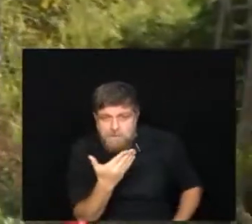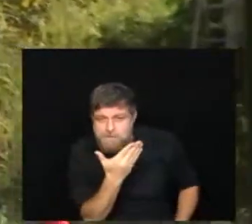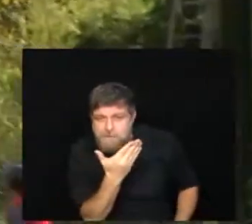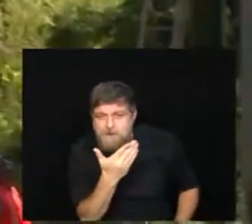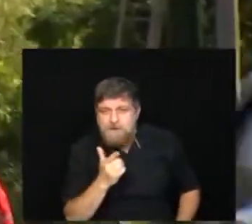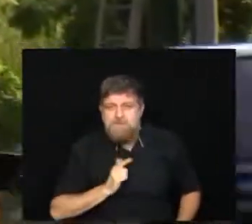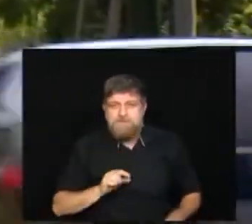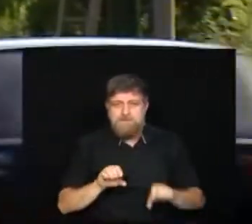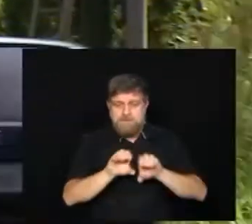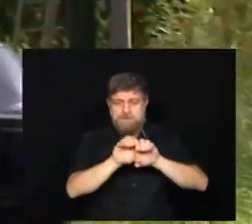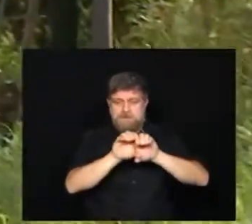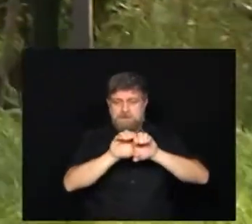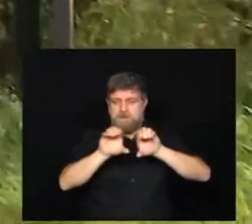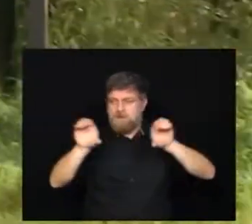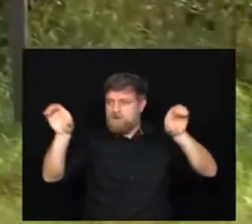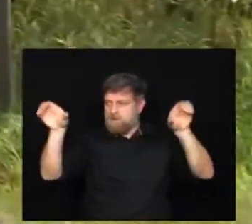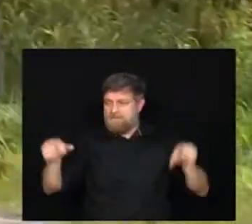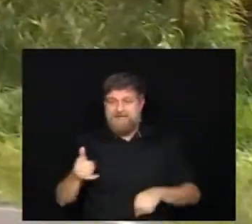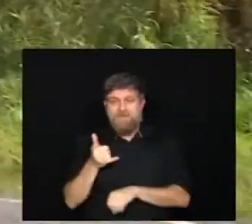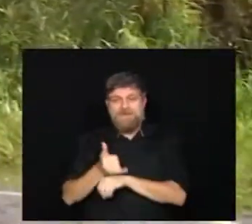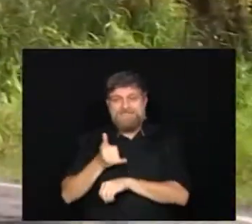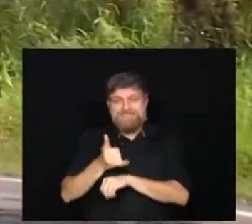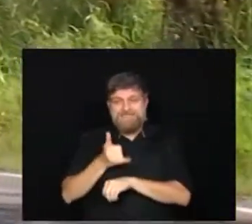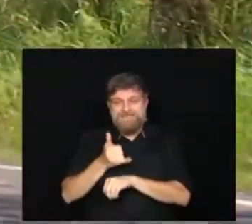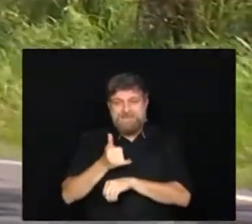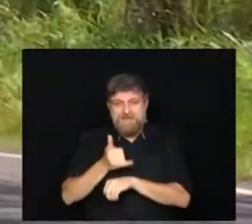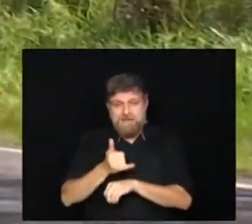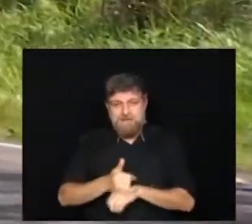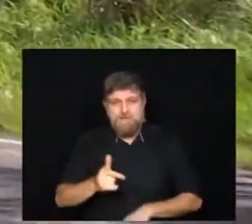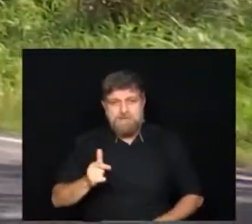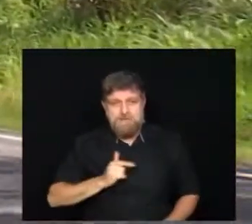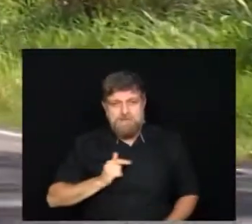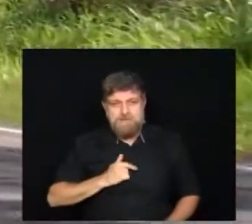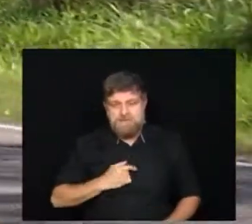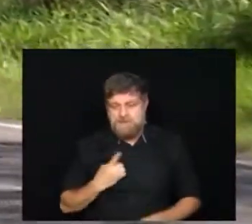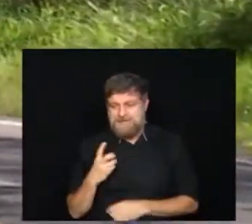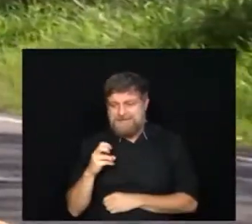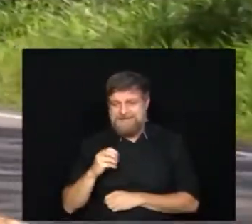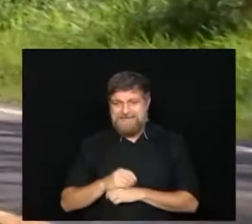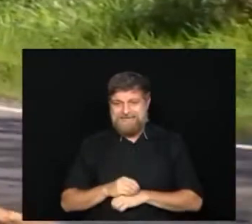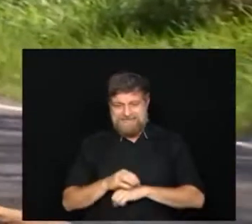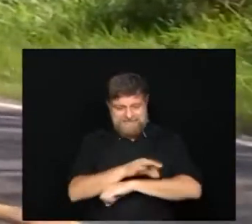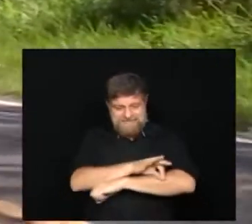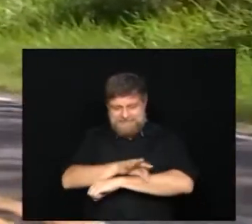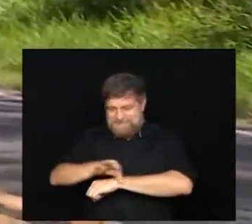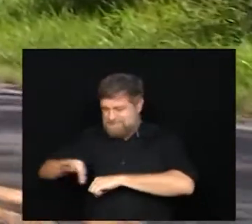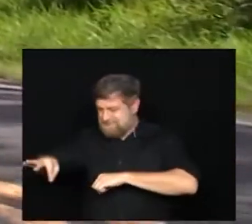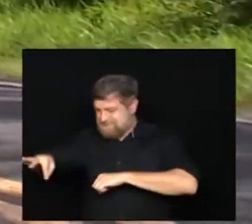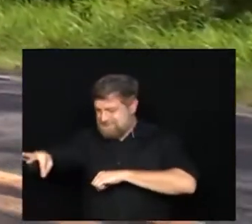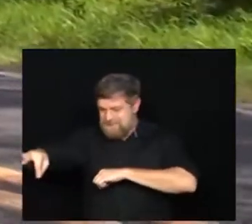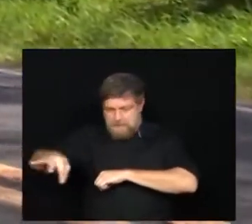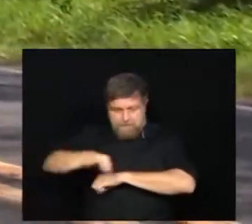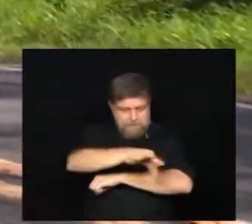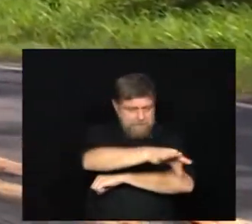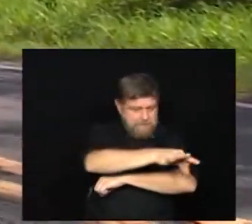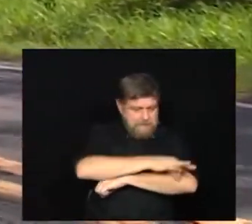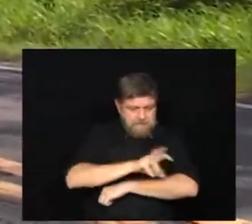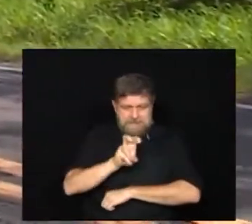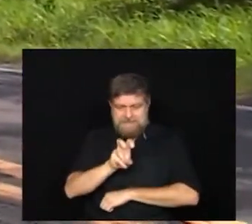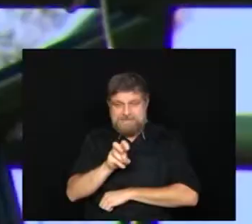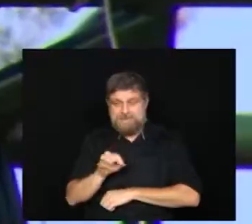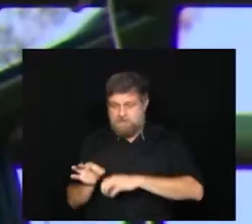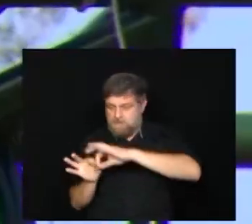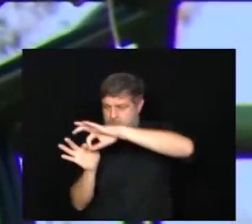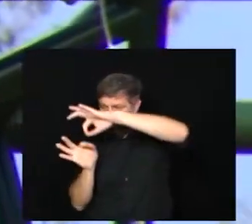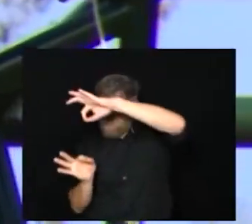são formadas por uma estrutura metálica em treliça, com um vão de 15 metros de largura e 5,5 metros de